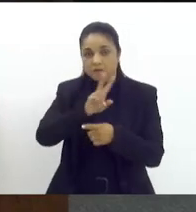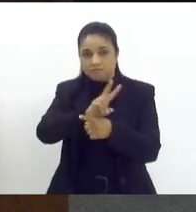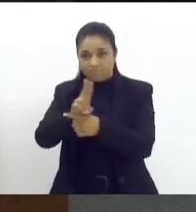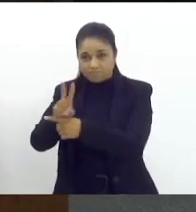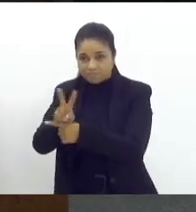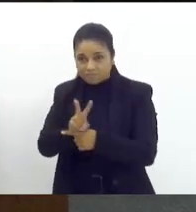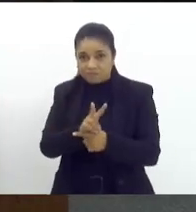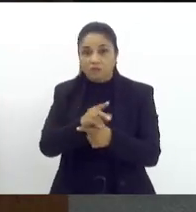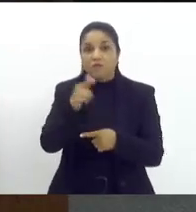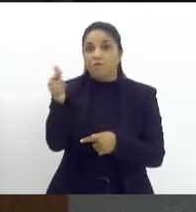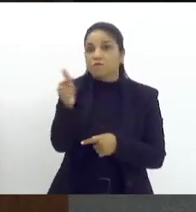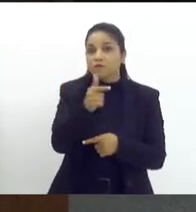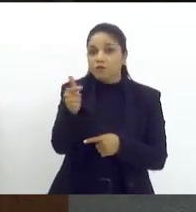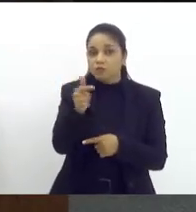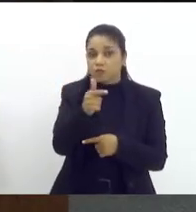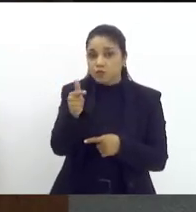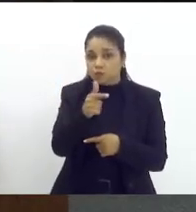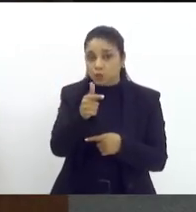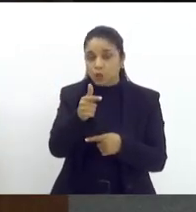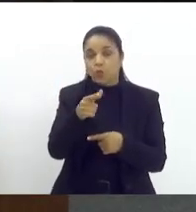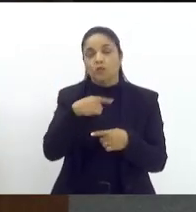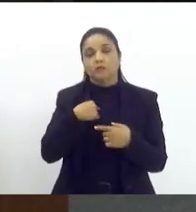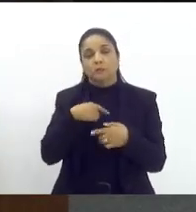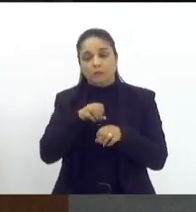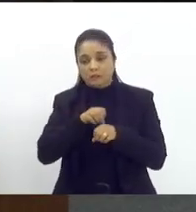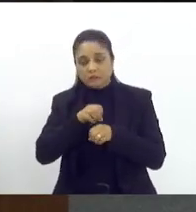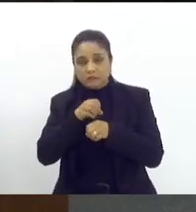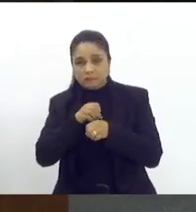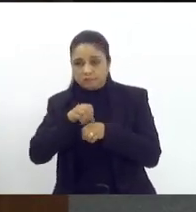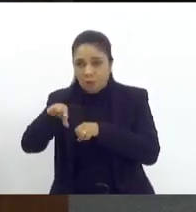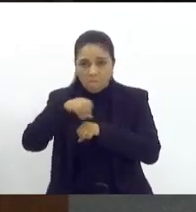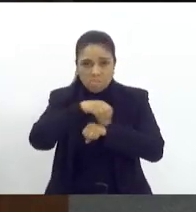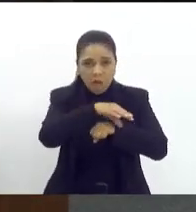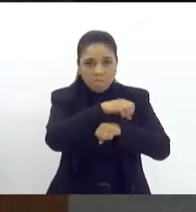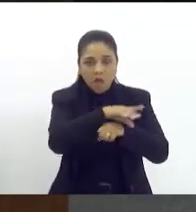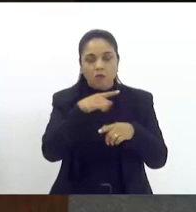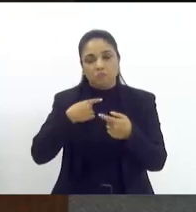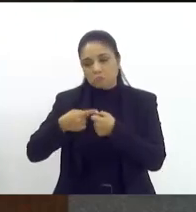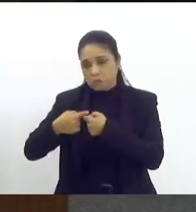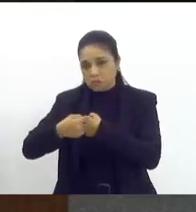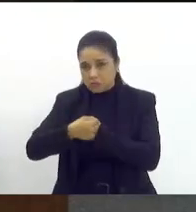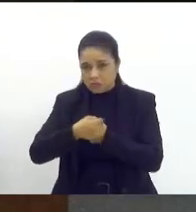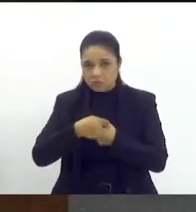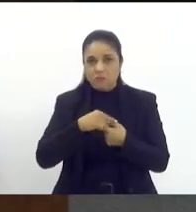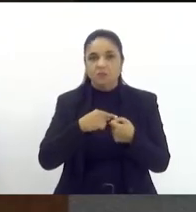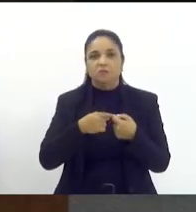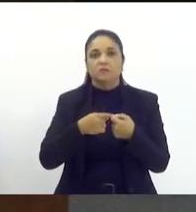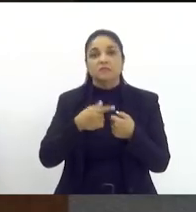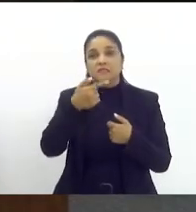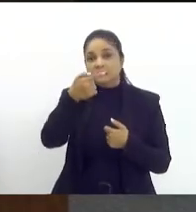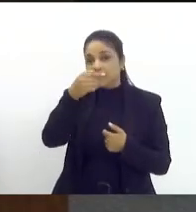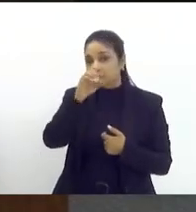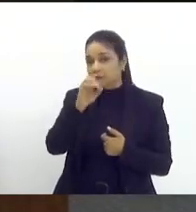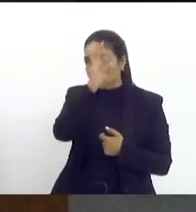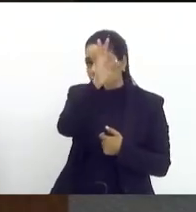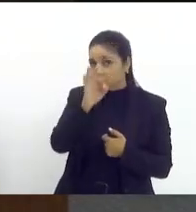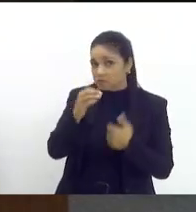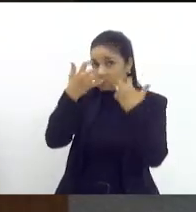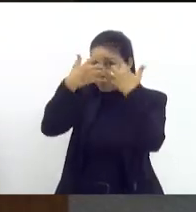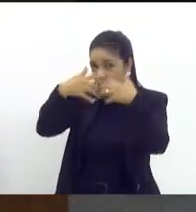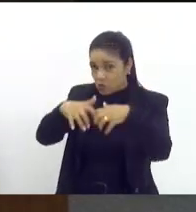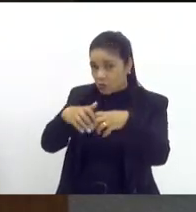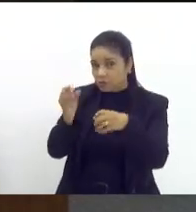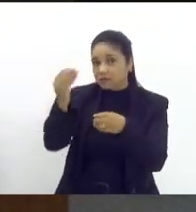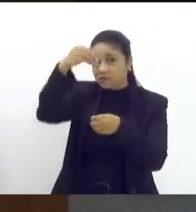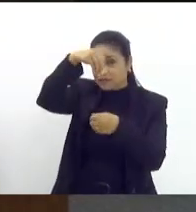também ao todo compartilhem com outros municípios o entendimento de que 70% de Petrópolis está